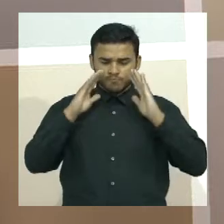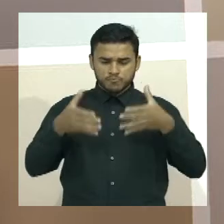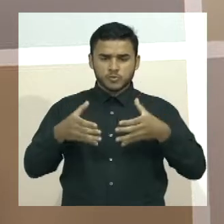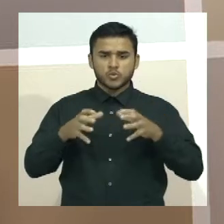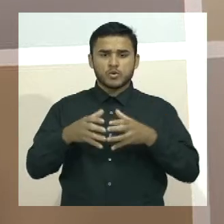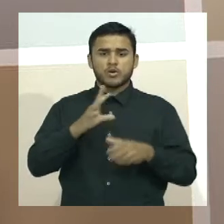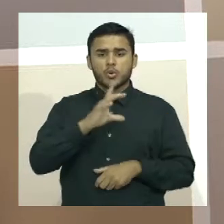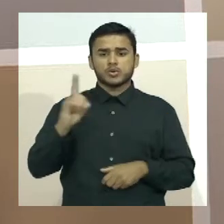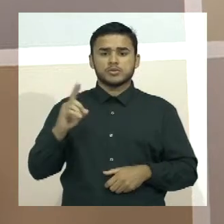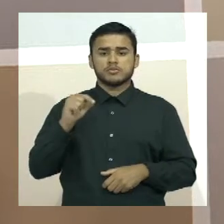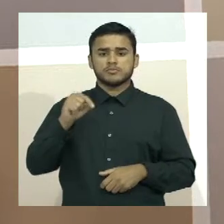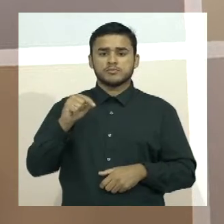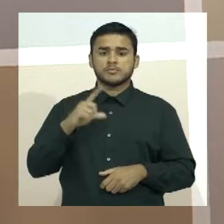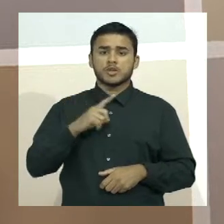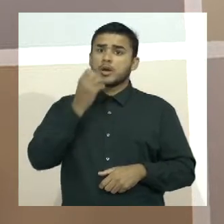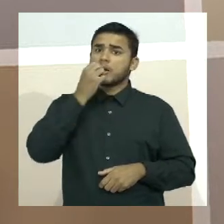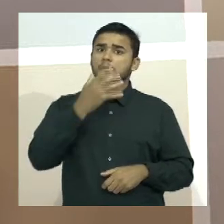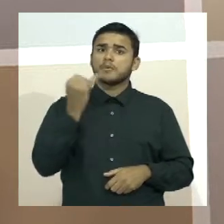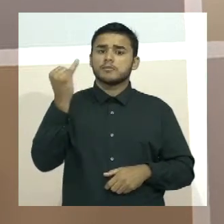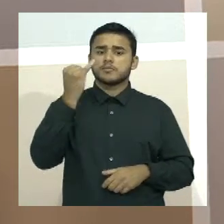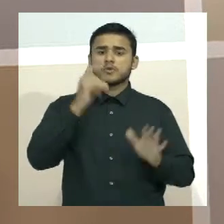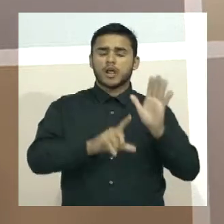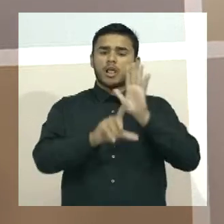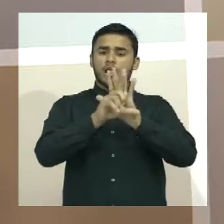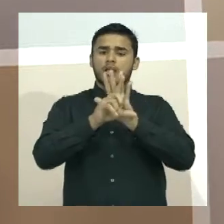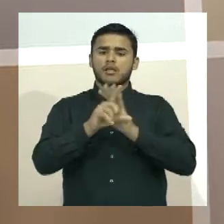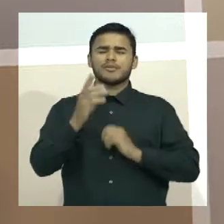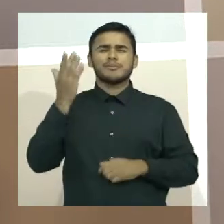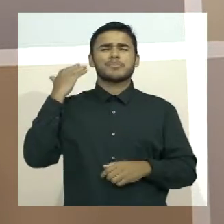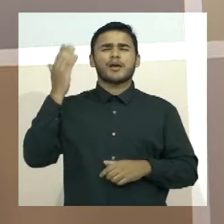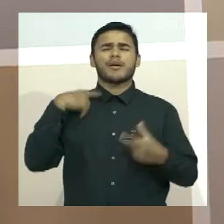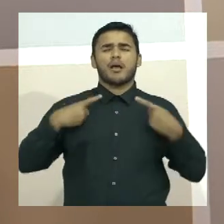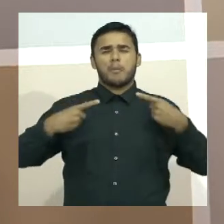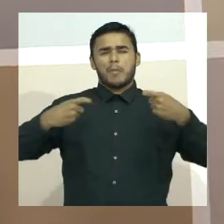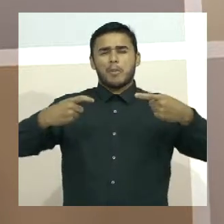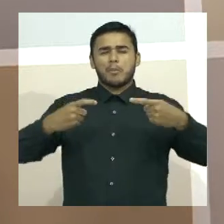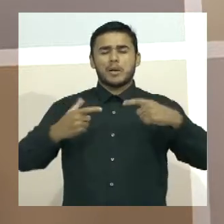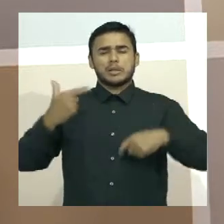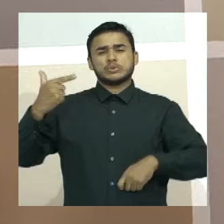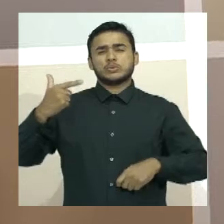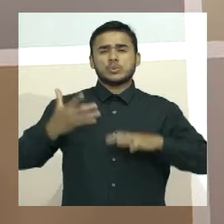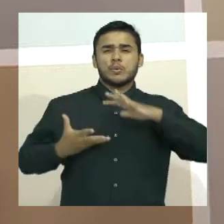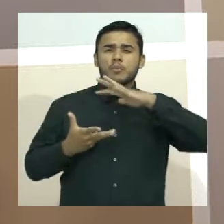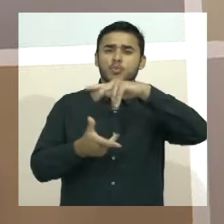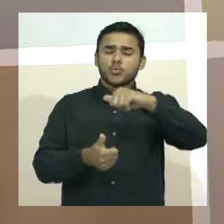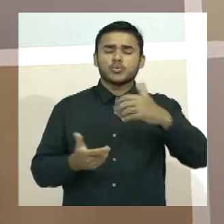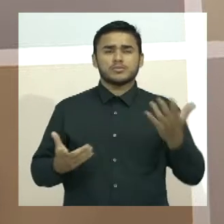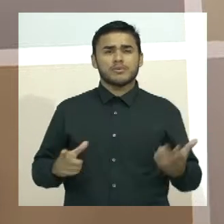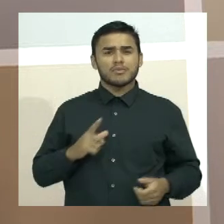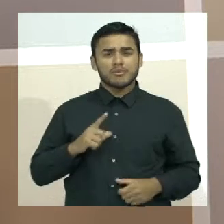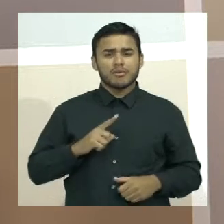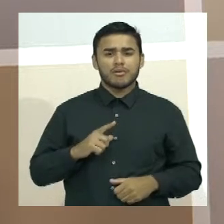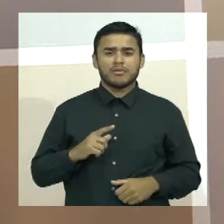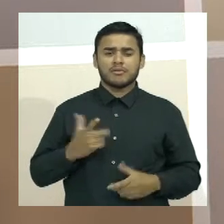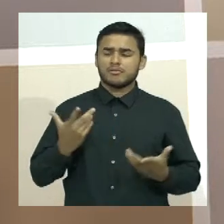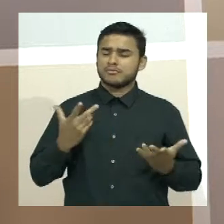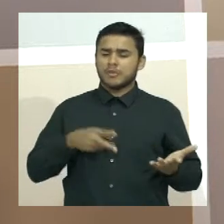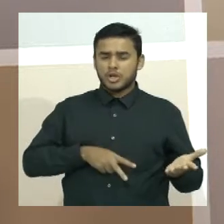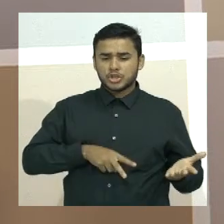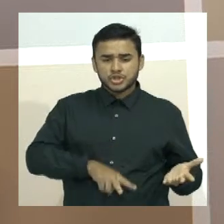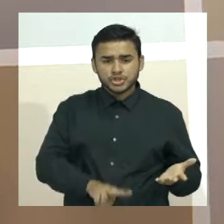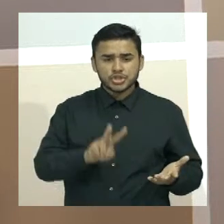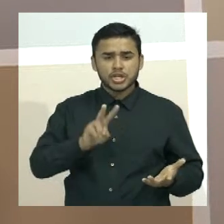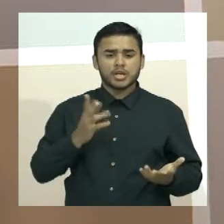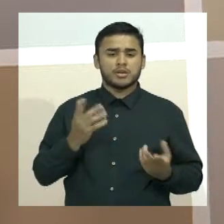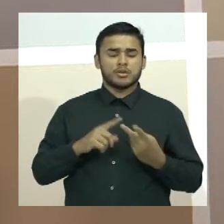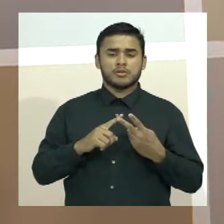porque depois do que aconteceu na Segunda Guerra Mundial, o Holocausto, pesquisas com mães, pesquisas com irmãos gêmeos, né, o que